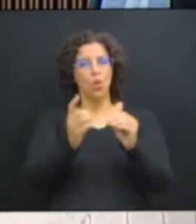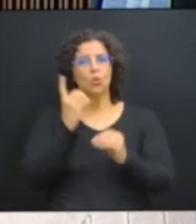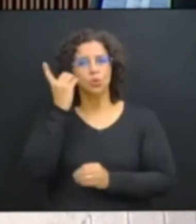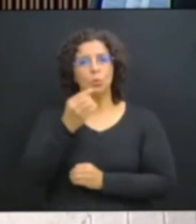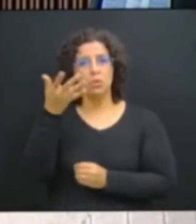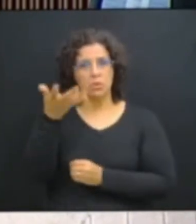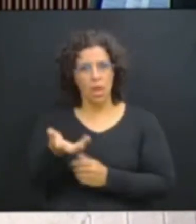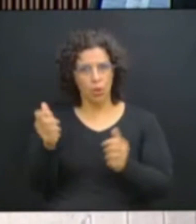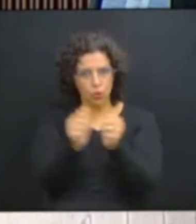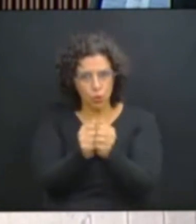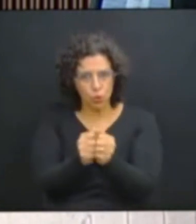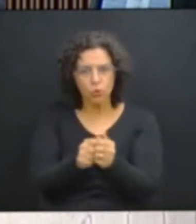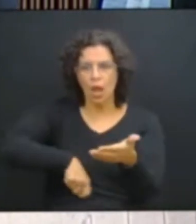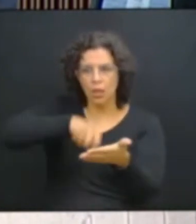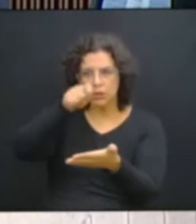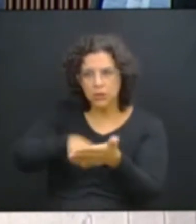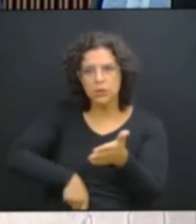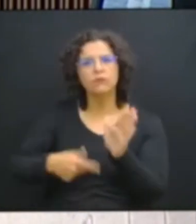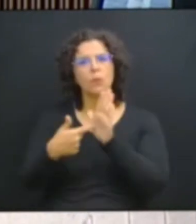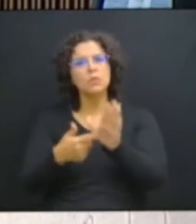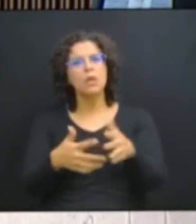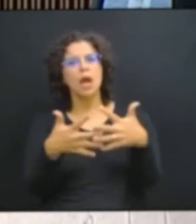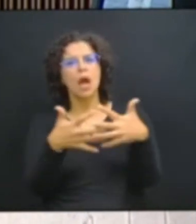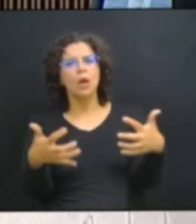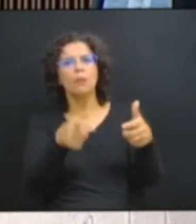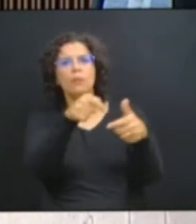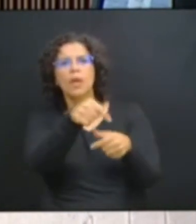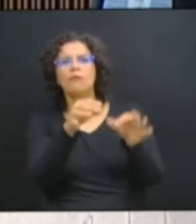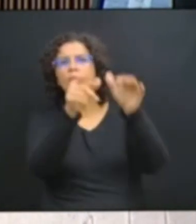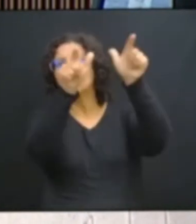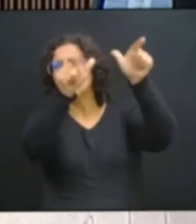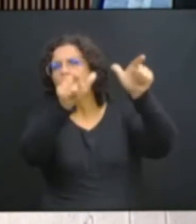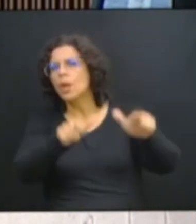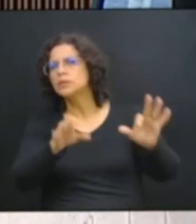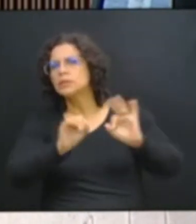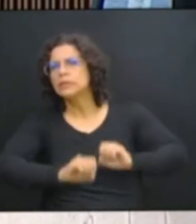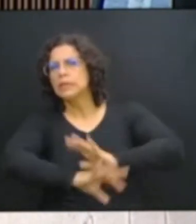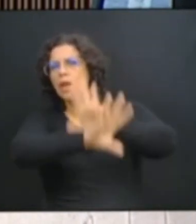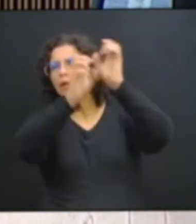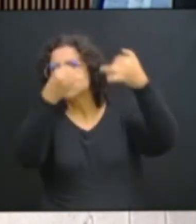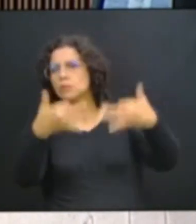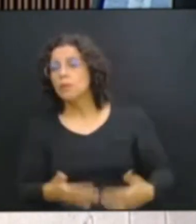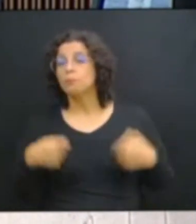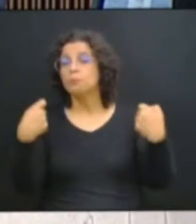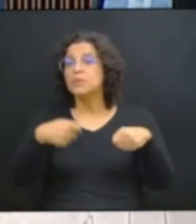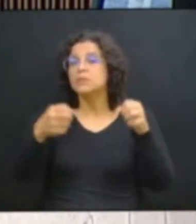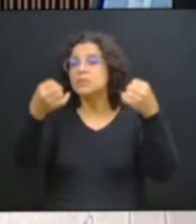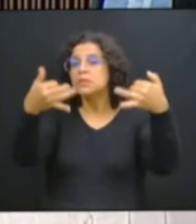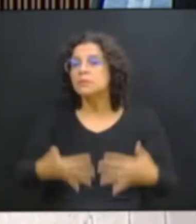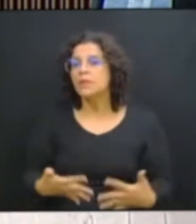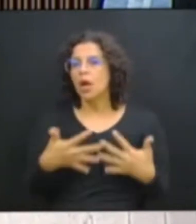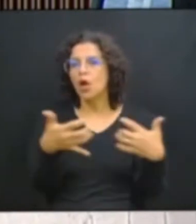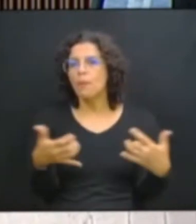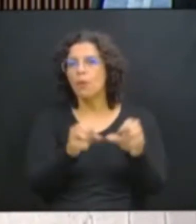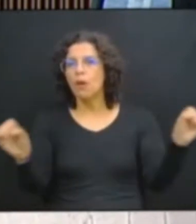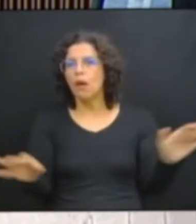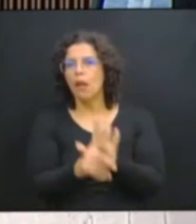aqui, vamos colocar a Copel a limpo. E sabe por que a gente precisa colocar a Copel a